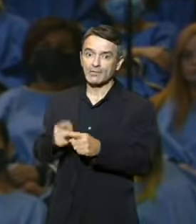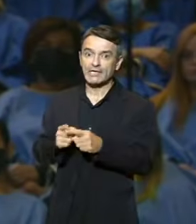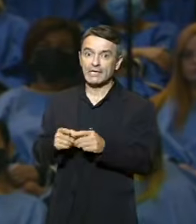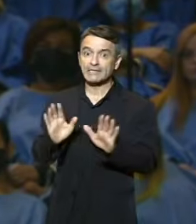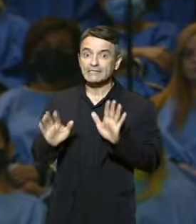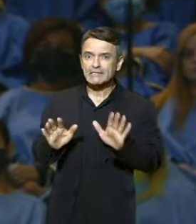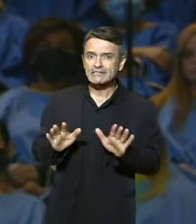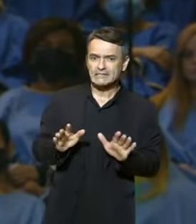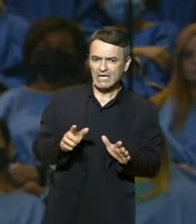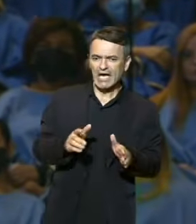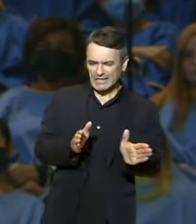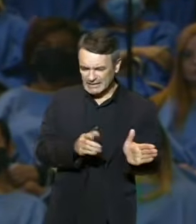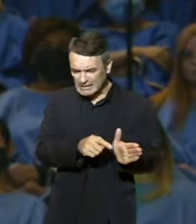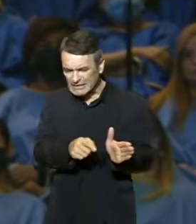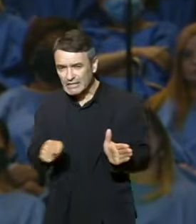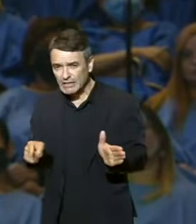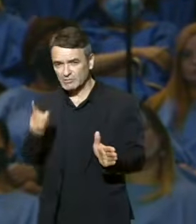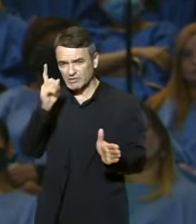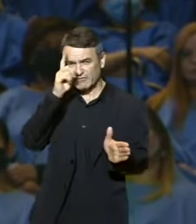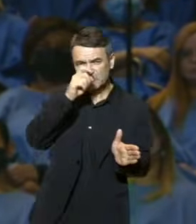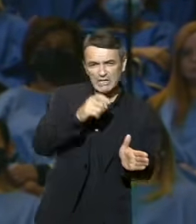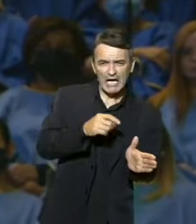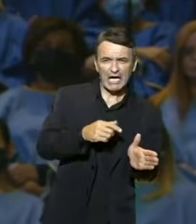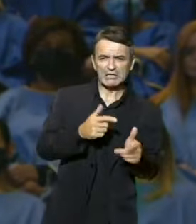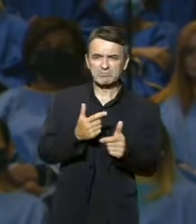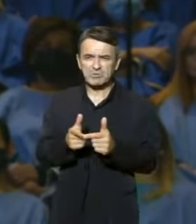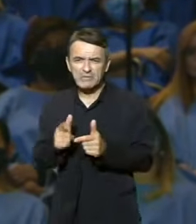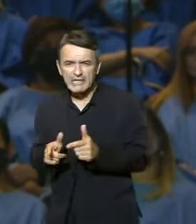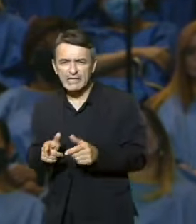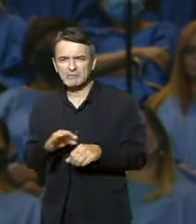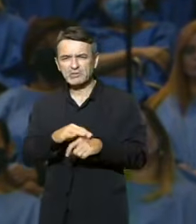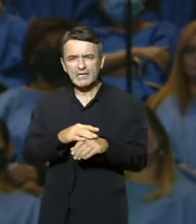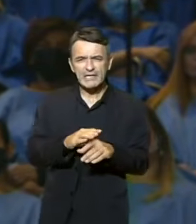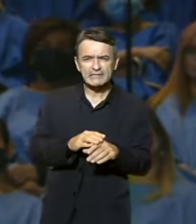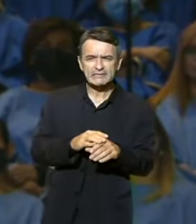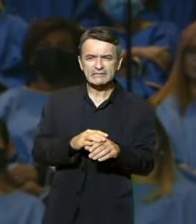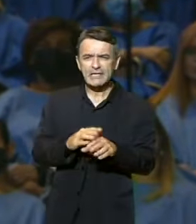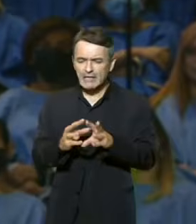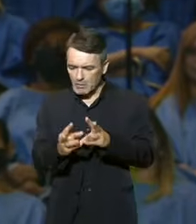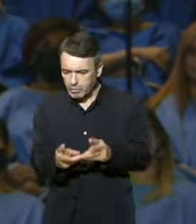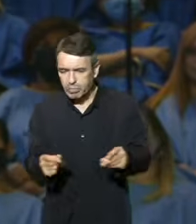passa e o dia de experimentar as delícias prometidas pelo Senhor virá.